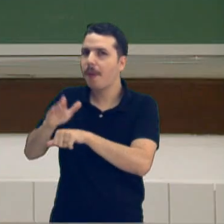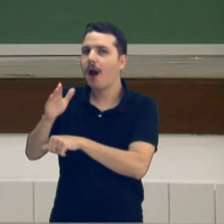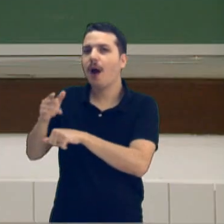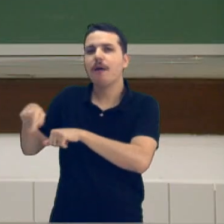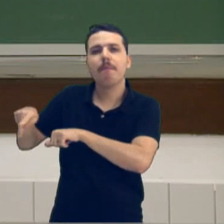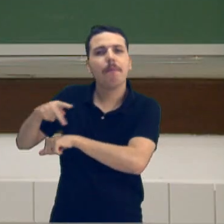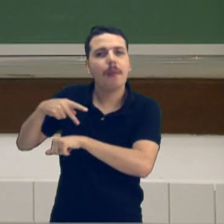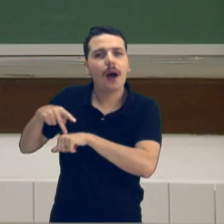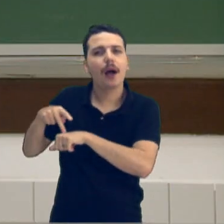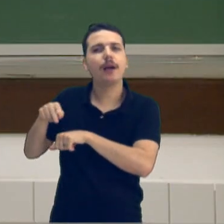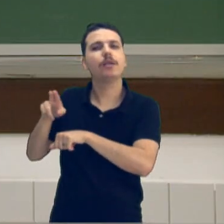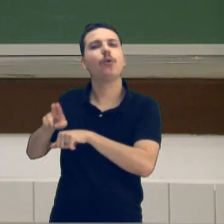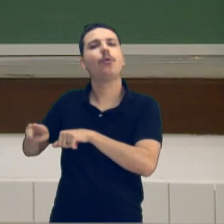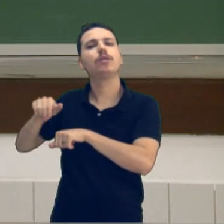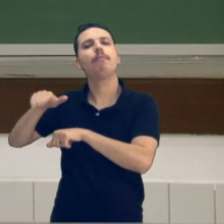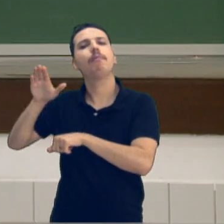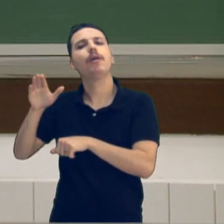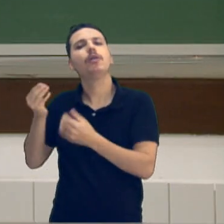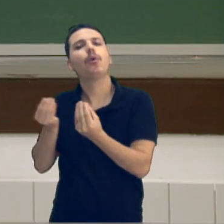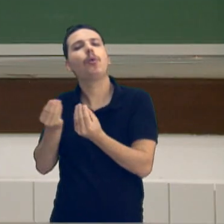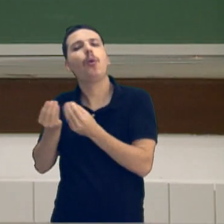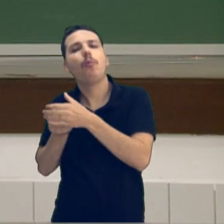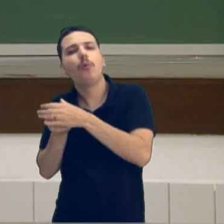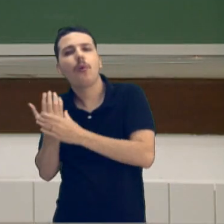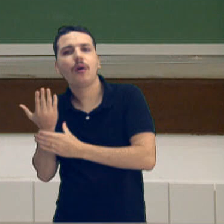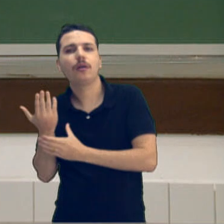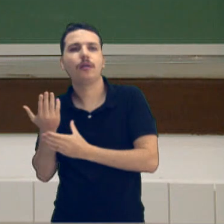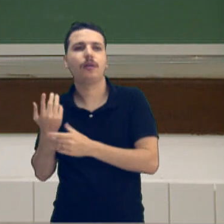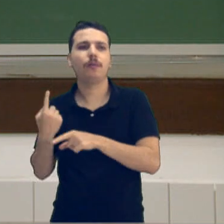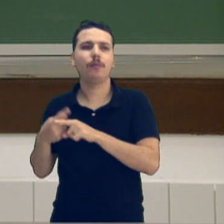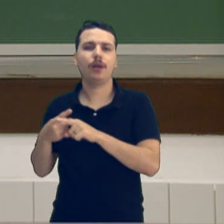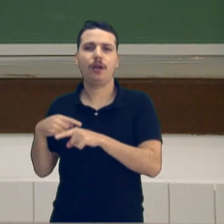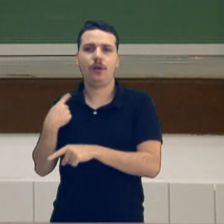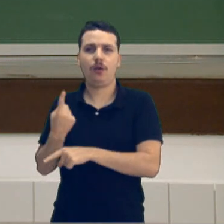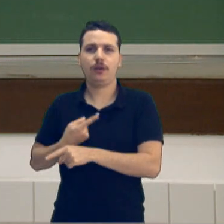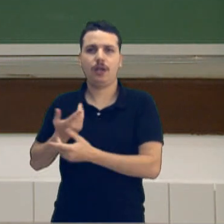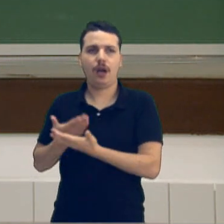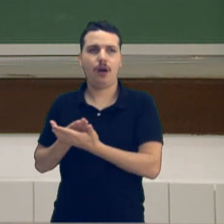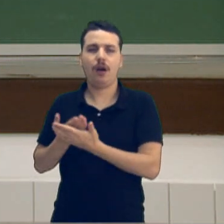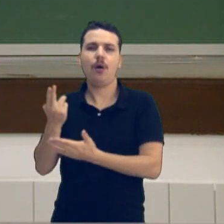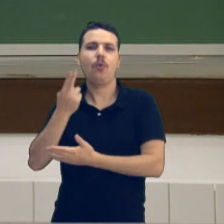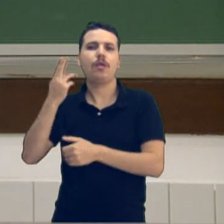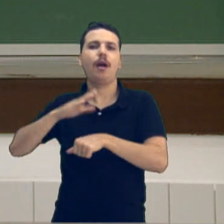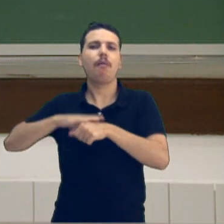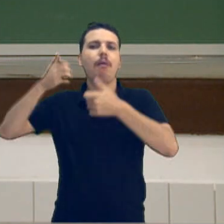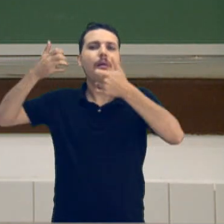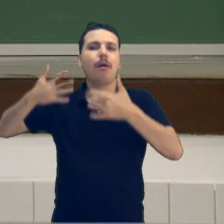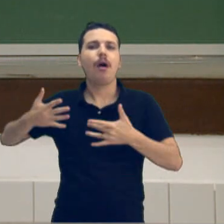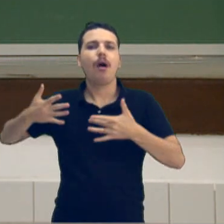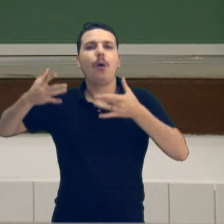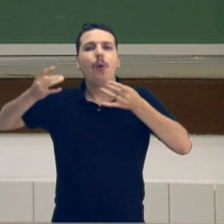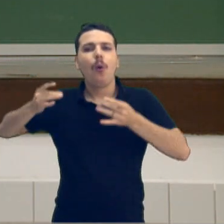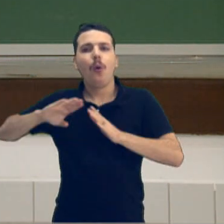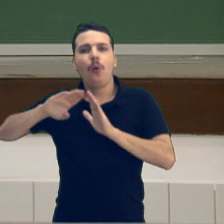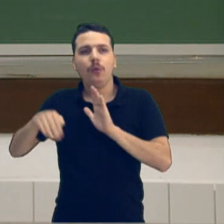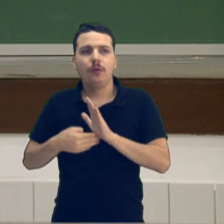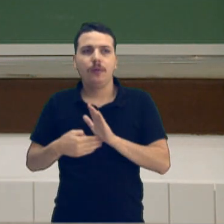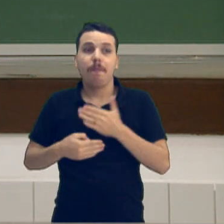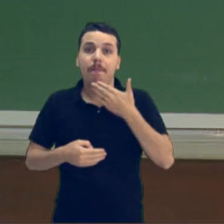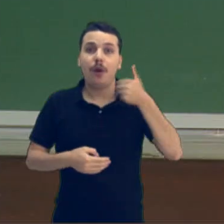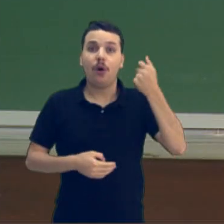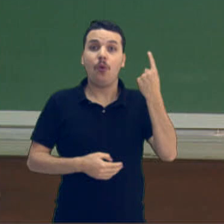que desenvolvem mais, como que surgiu, né? Porque na nossa aula não dá tempo de falar tudo, né? Na verdade a gente tinha que ter pelo menos uma aula para